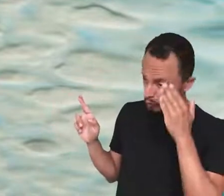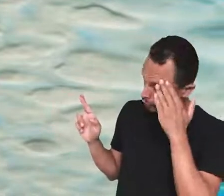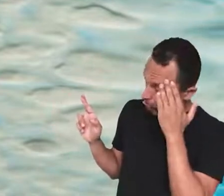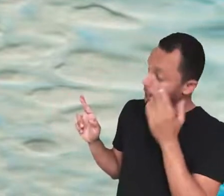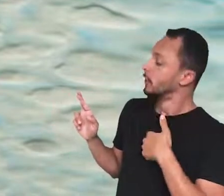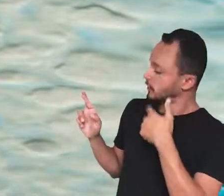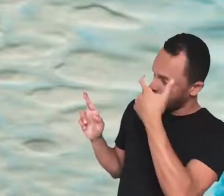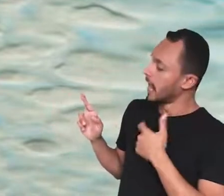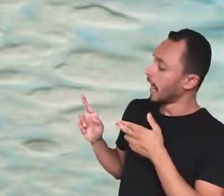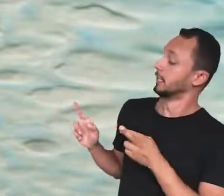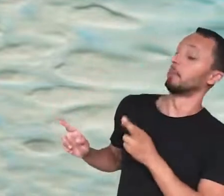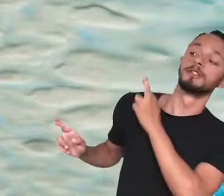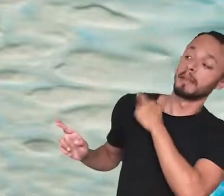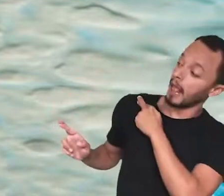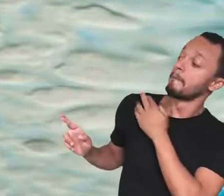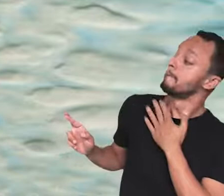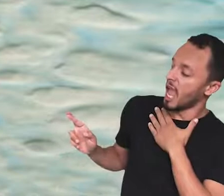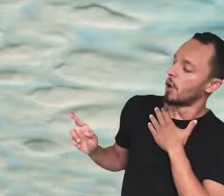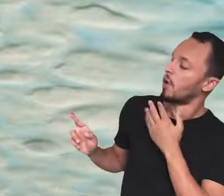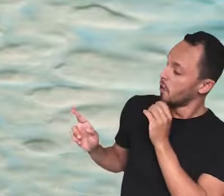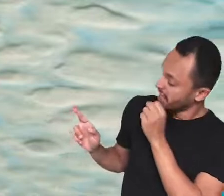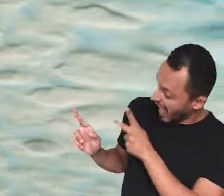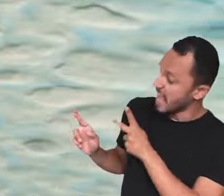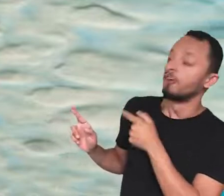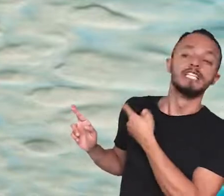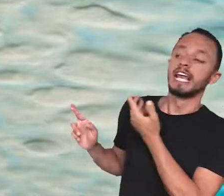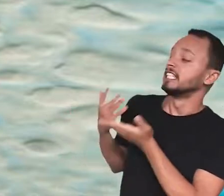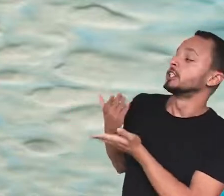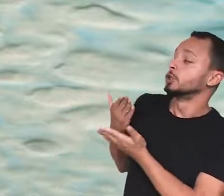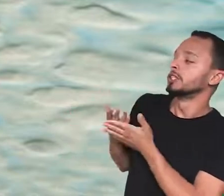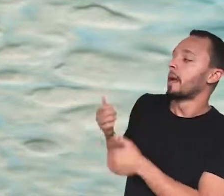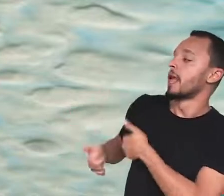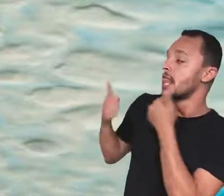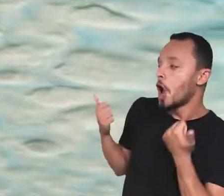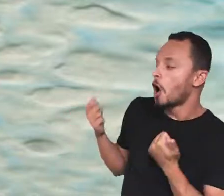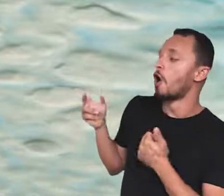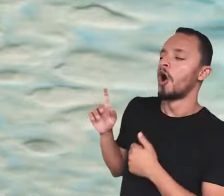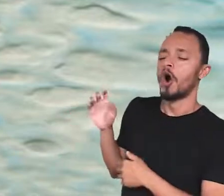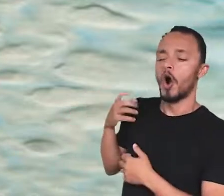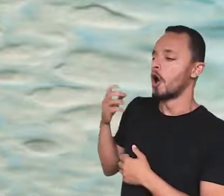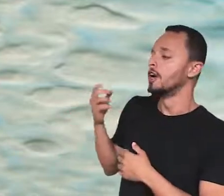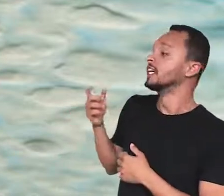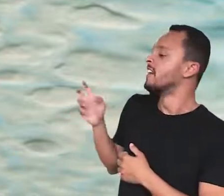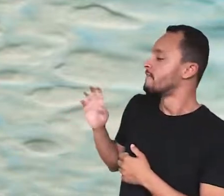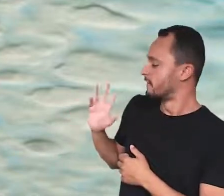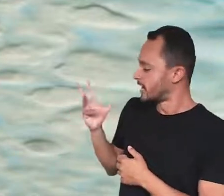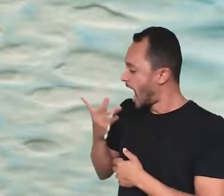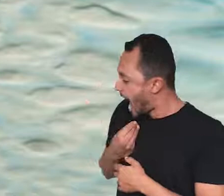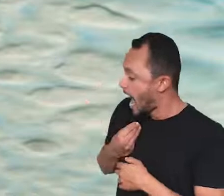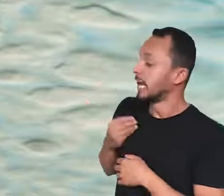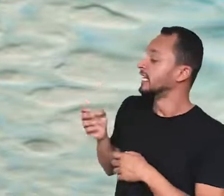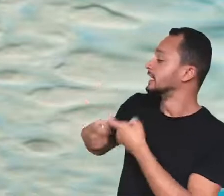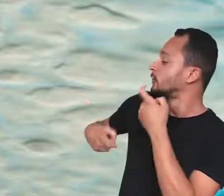eu sou e sei muito bem das minhas responsabilidades, tá? Você precisa estudar pra entender melhor das coisas, tá? Sexualidade e gênero são